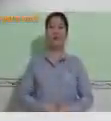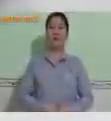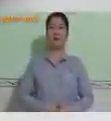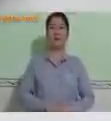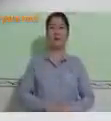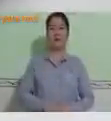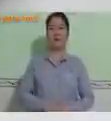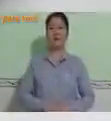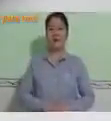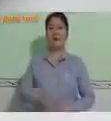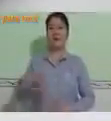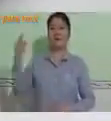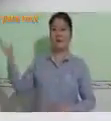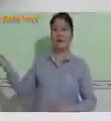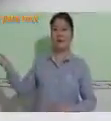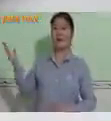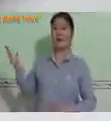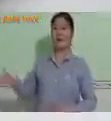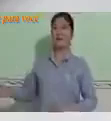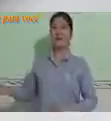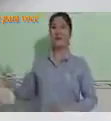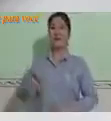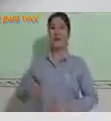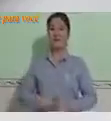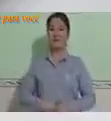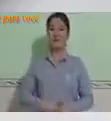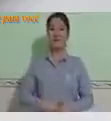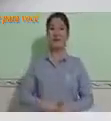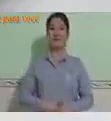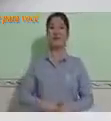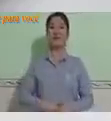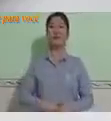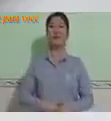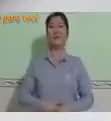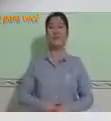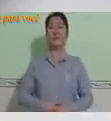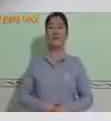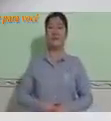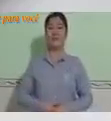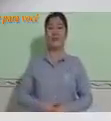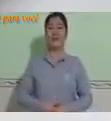usar calça comprida e sapato fechado, vírgula, para evitar ser picado nas pernas e nos pés.